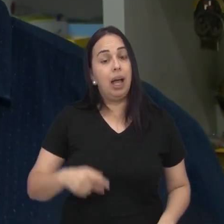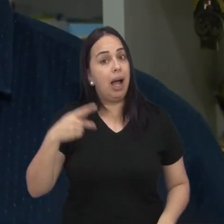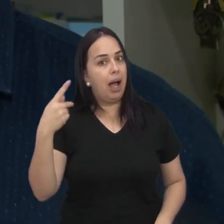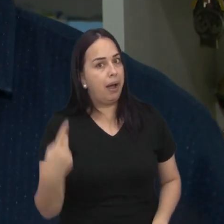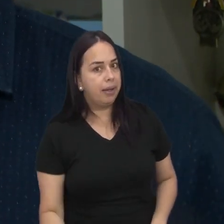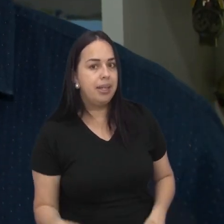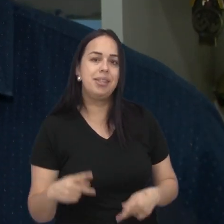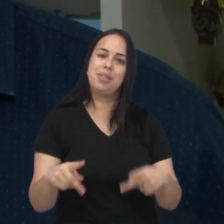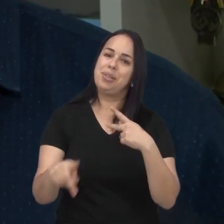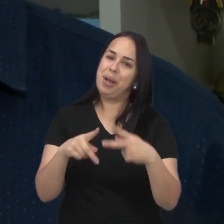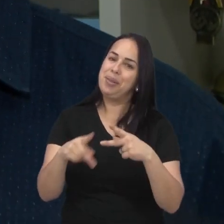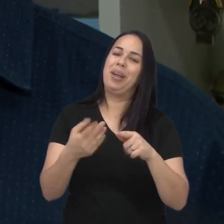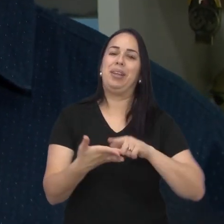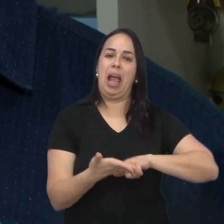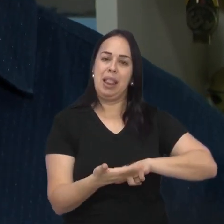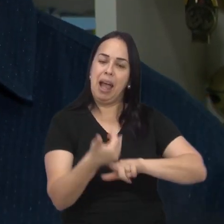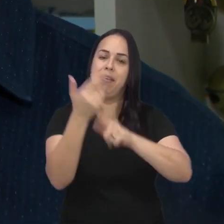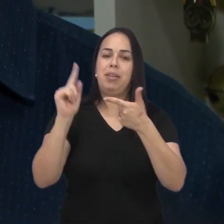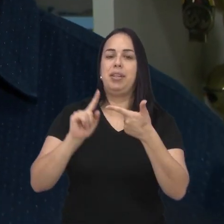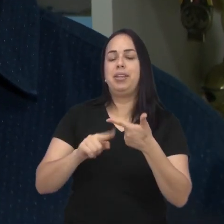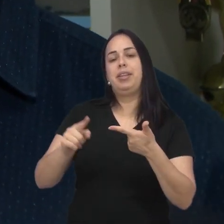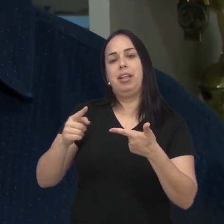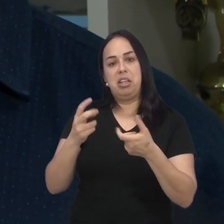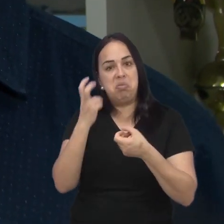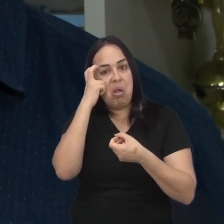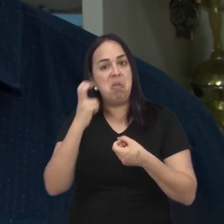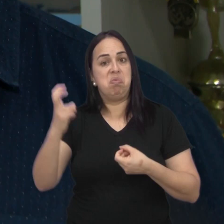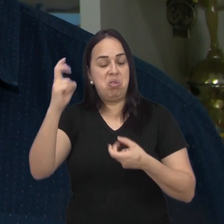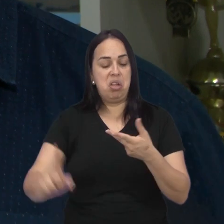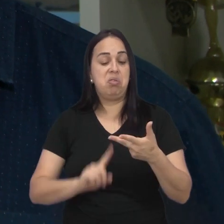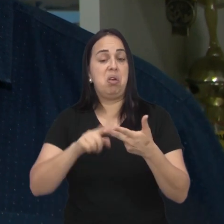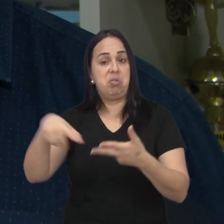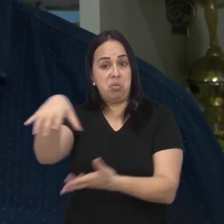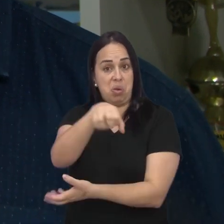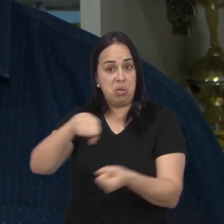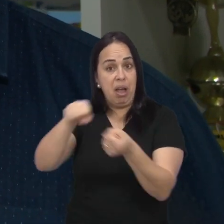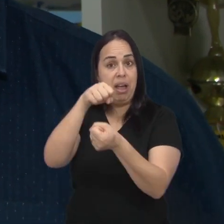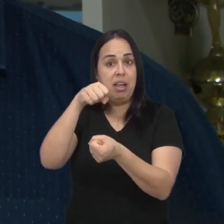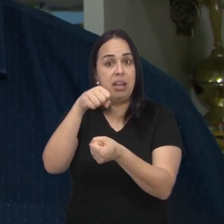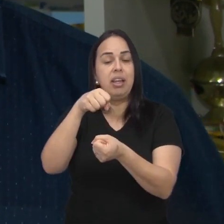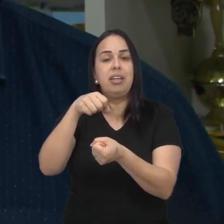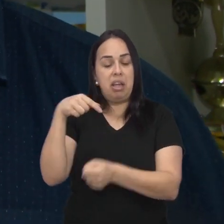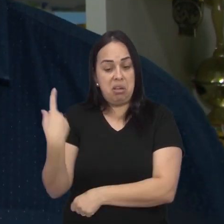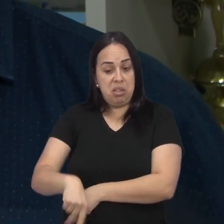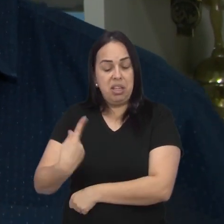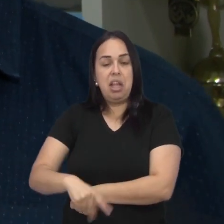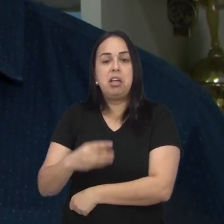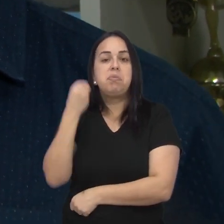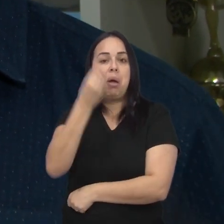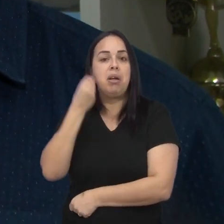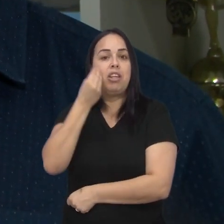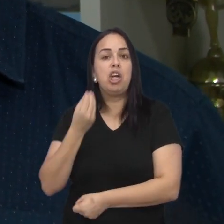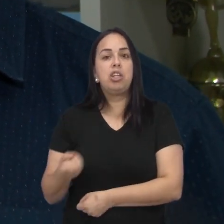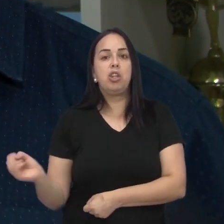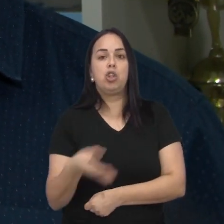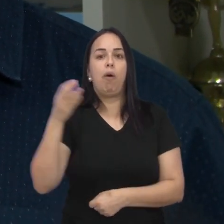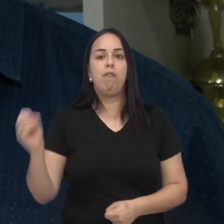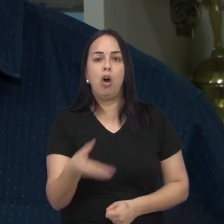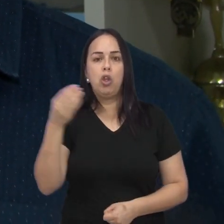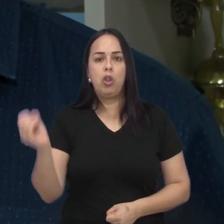uma cidade tecnológica, uma cidade inteligente, sustentável, né? E ela trabalha muito com inovações. a gente